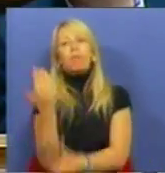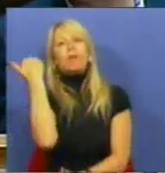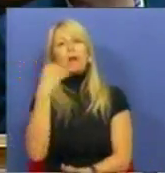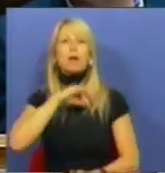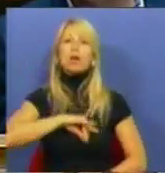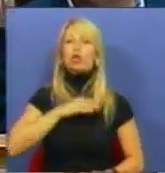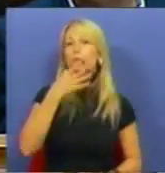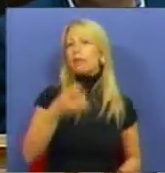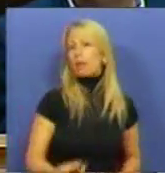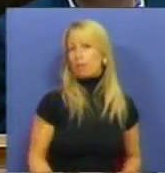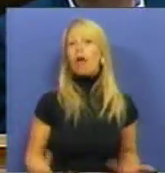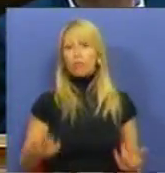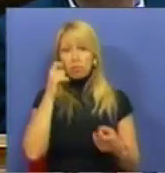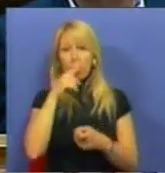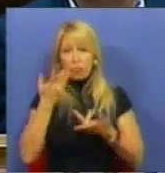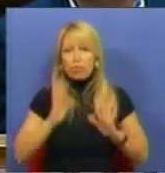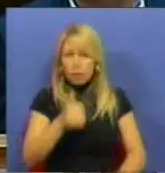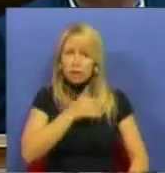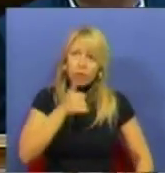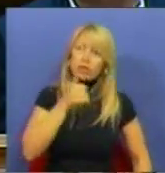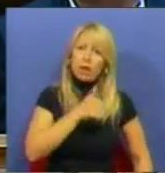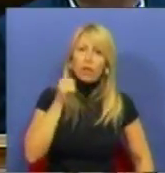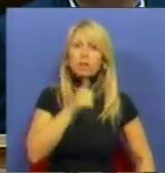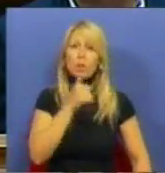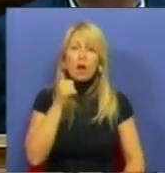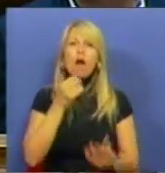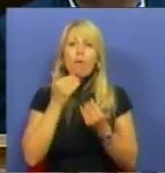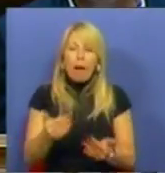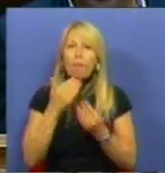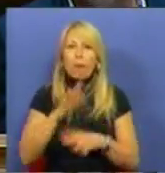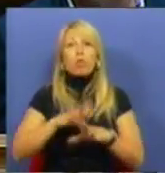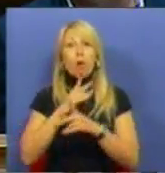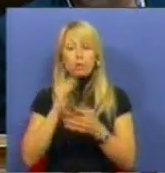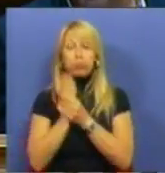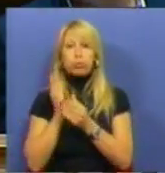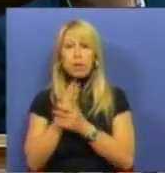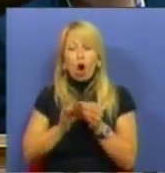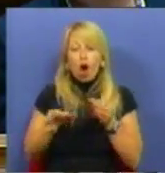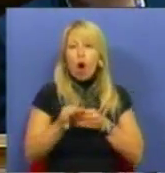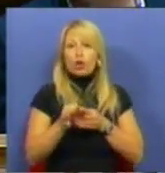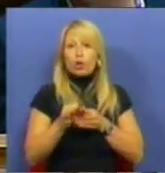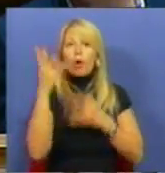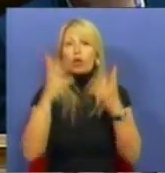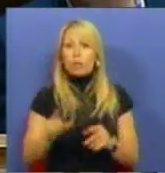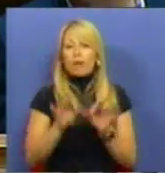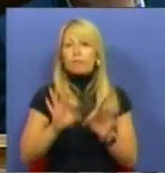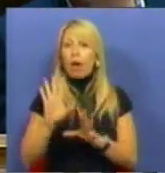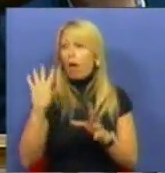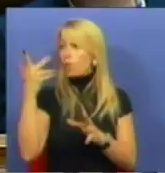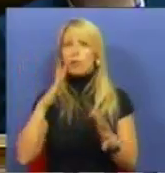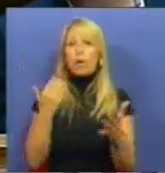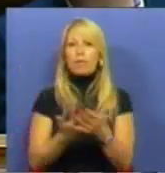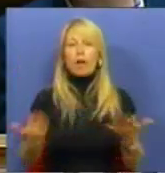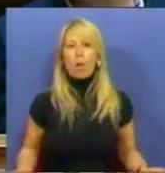Natal daqueles a quem já tantos sacrifícios foram pedidos no processo de ajustamento orçamental, tal como ele decorreu até agora. É